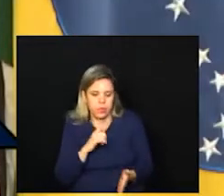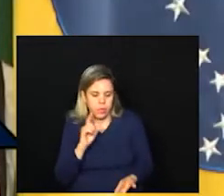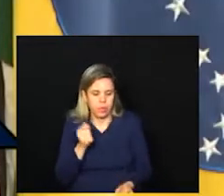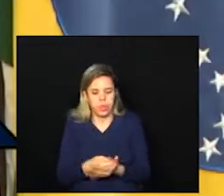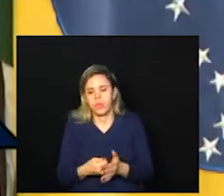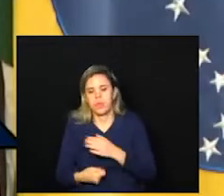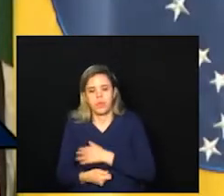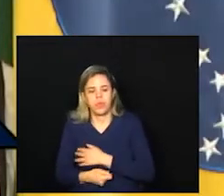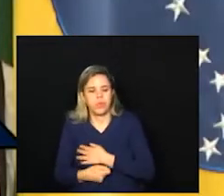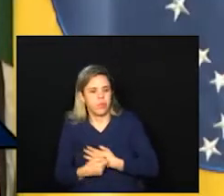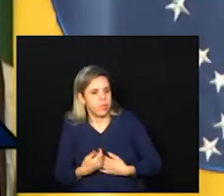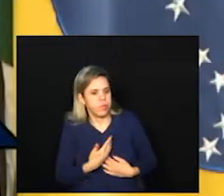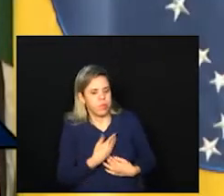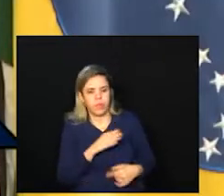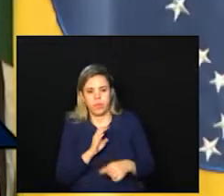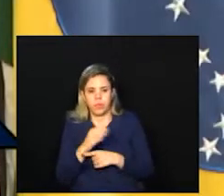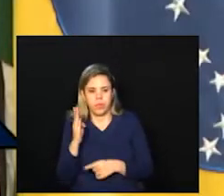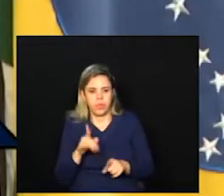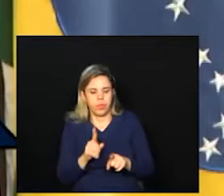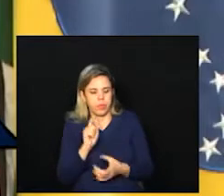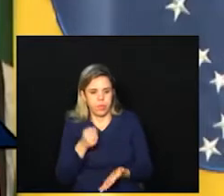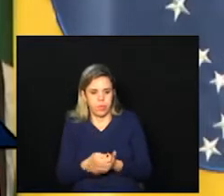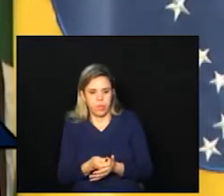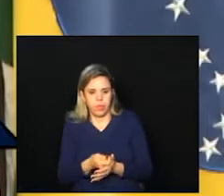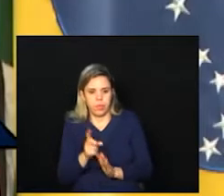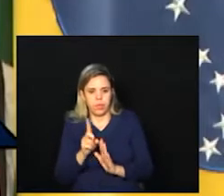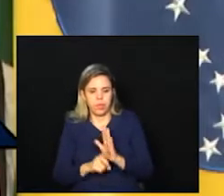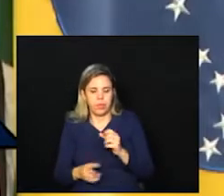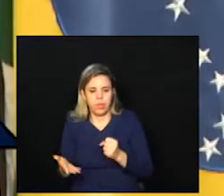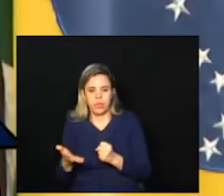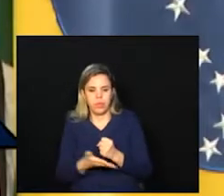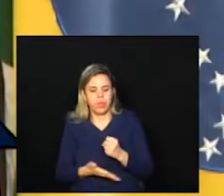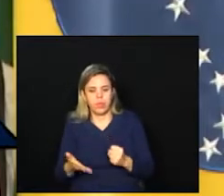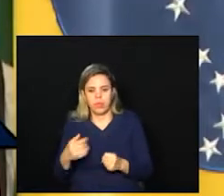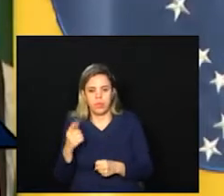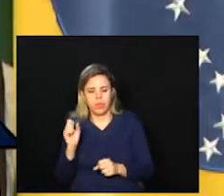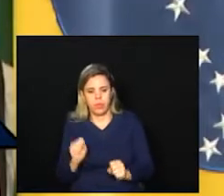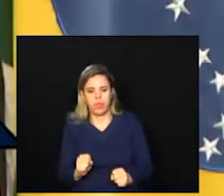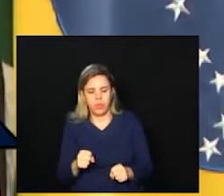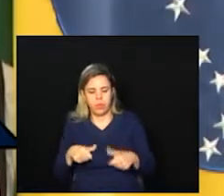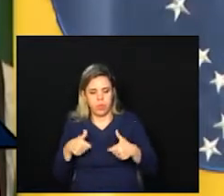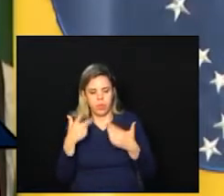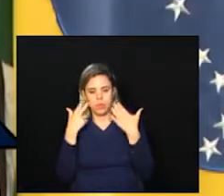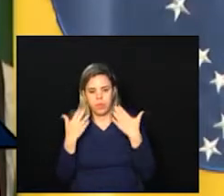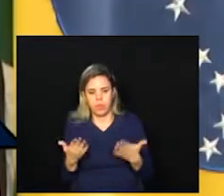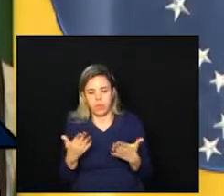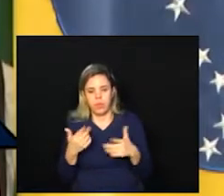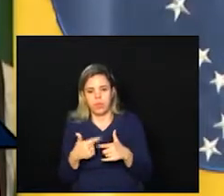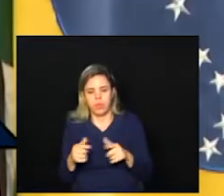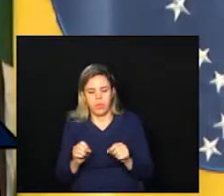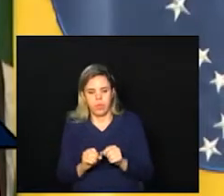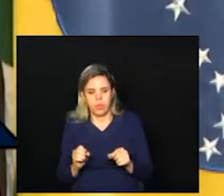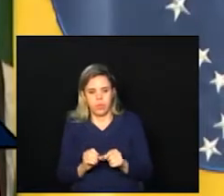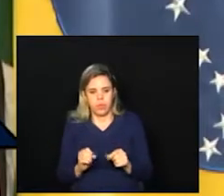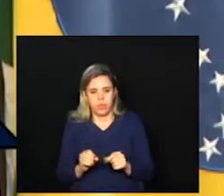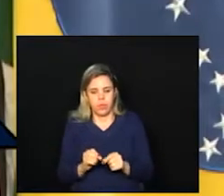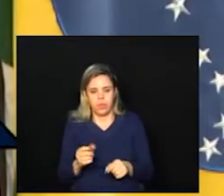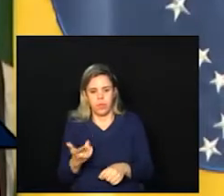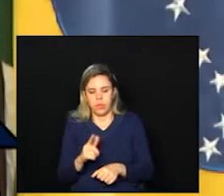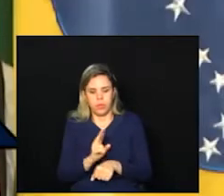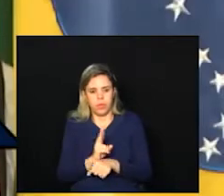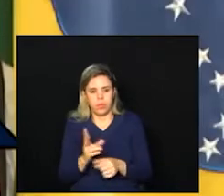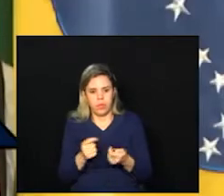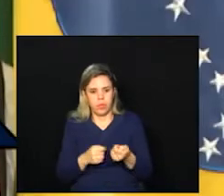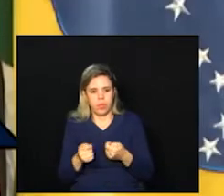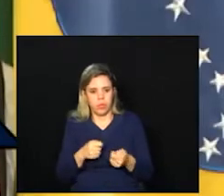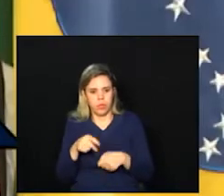garantir, o Estado brasileiro tem que garantir aí os direitos básicos para que a gente possa enfrentar essa situação de insegurança econômica